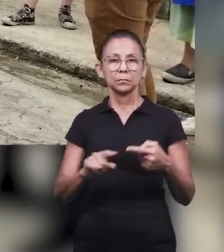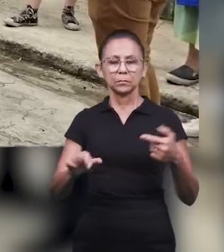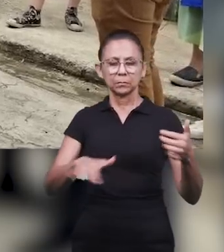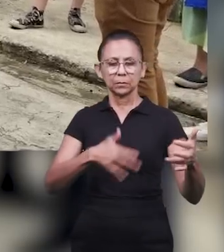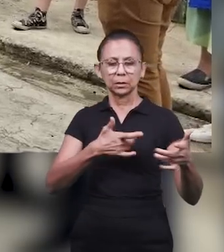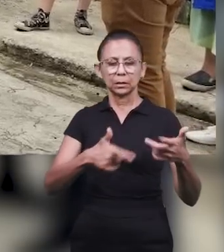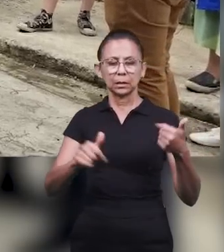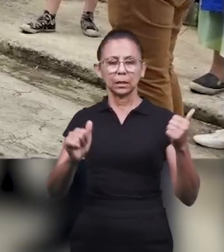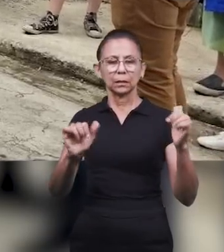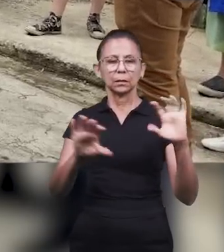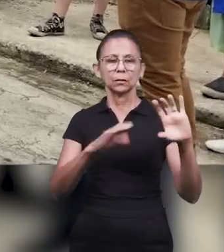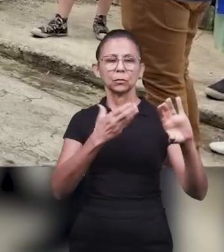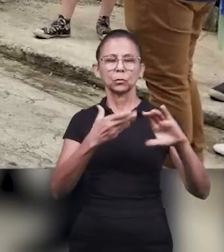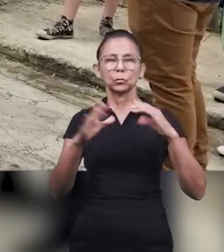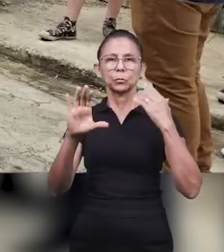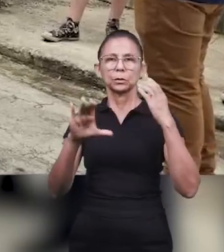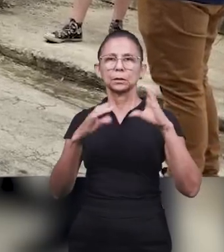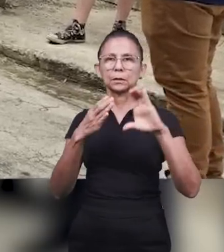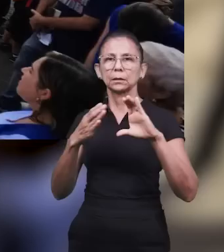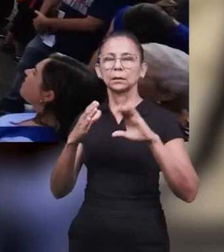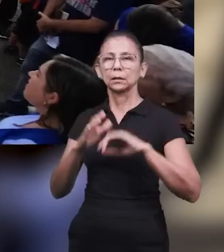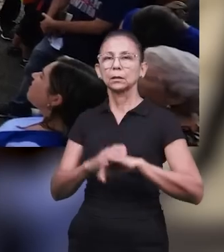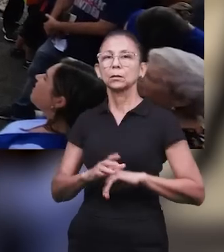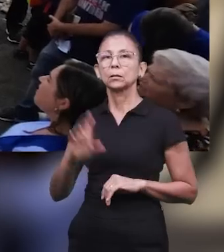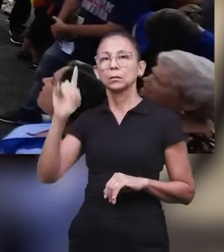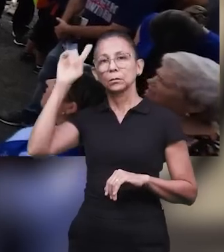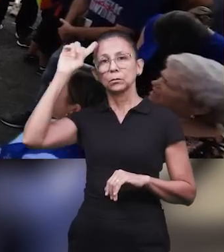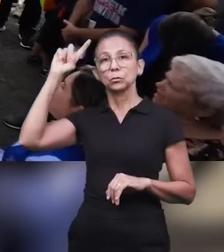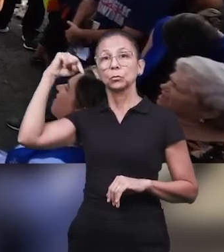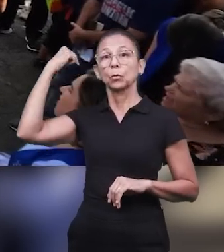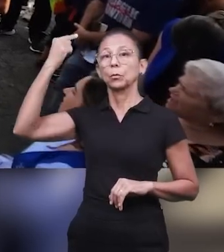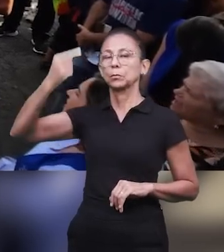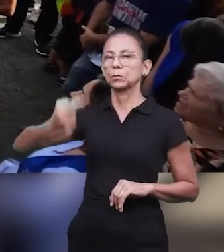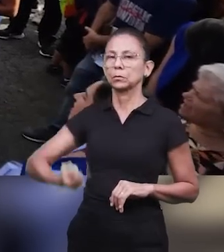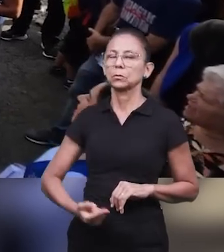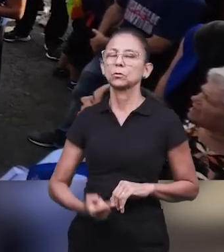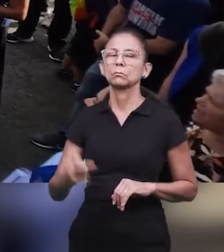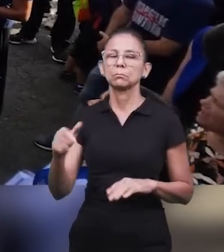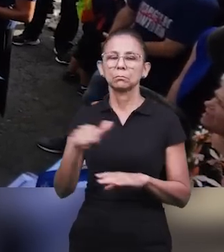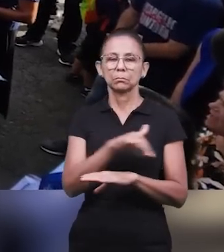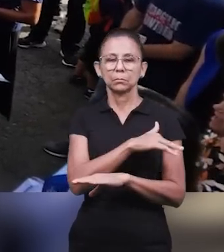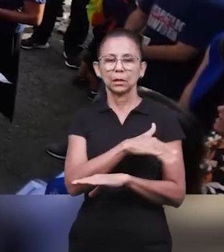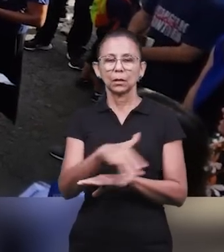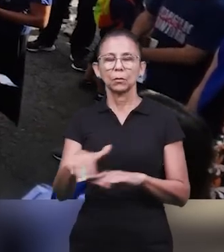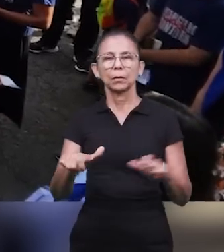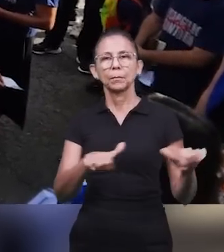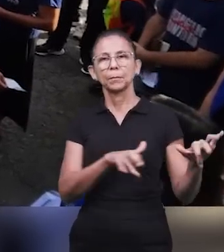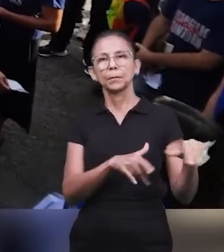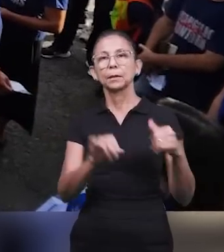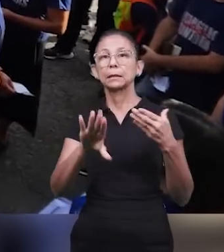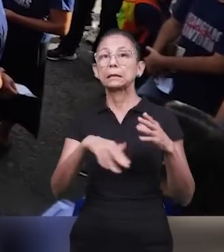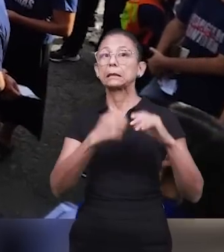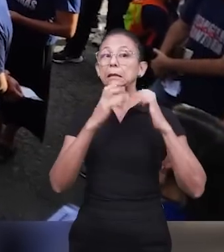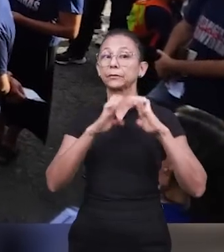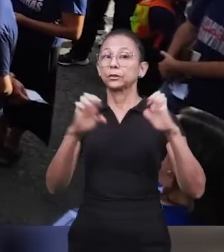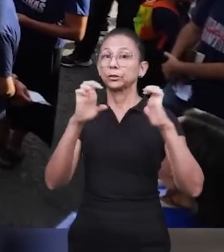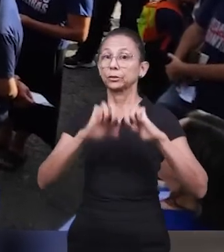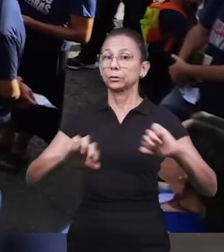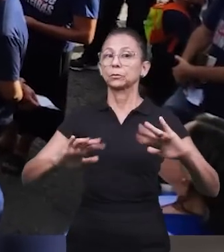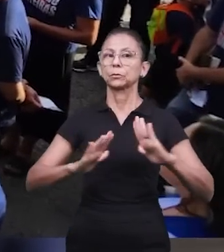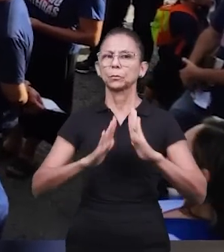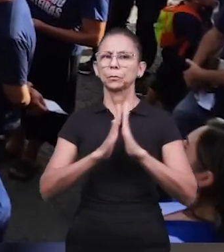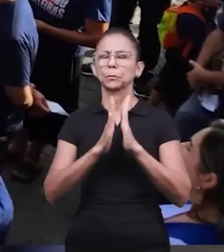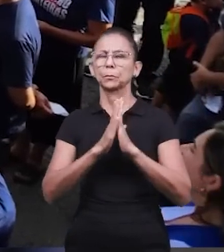naquela localidade. No outro dia, nossos irmãos saíram pelas ruas, cantando louvores, evangelizando, orando